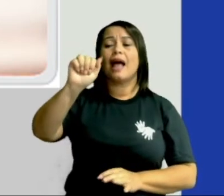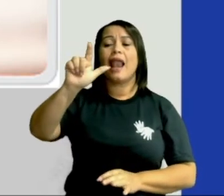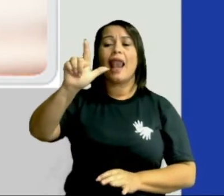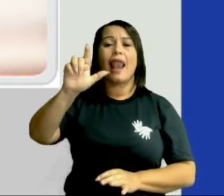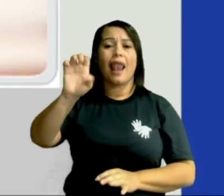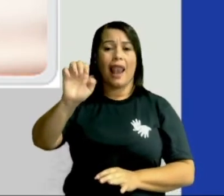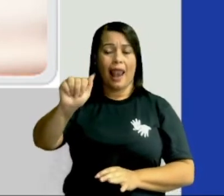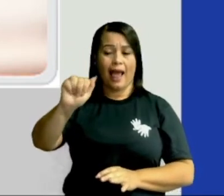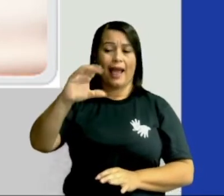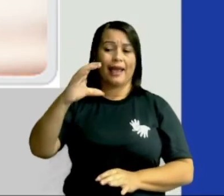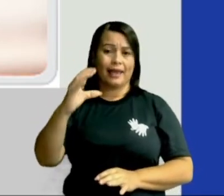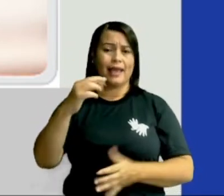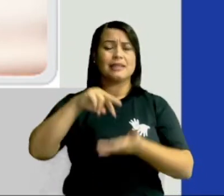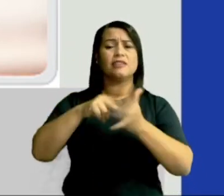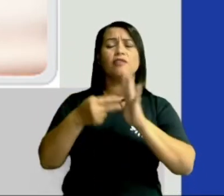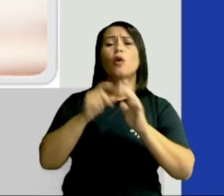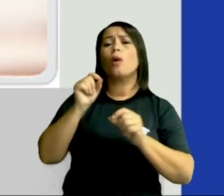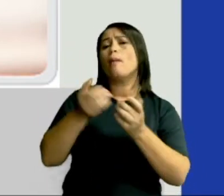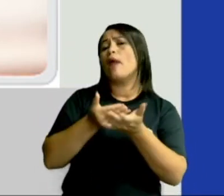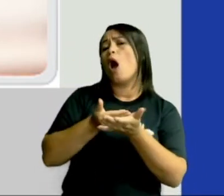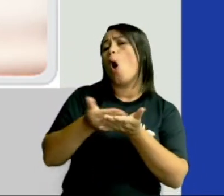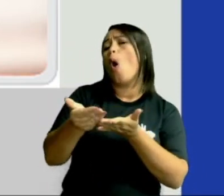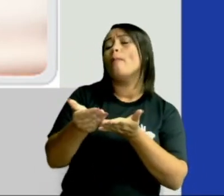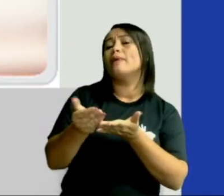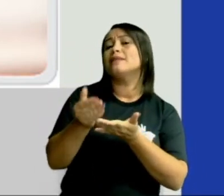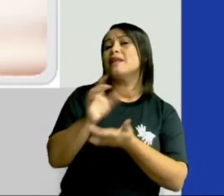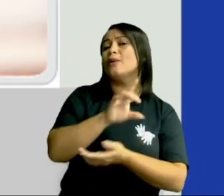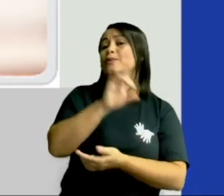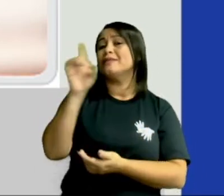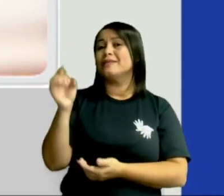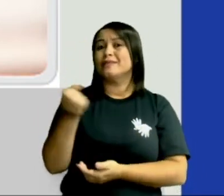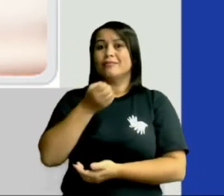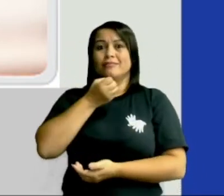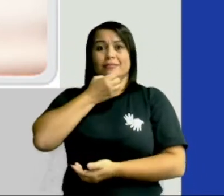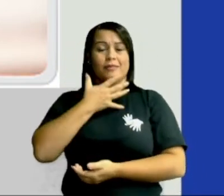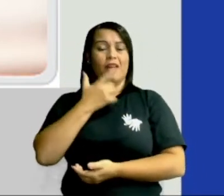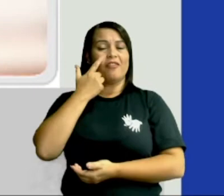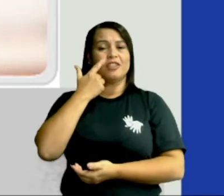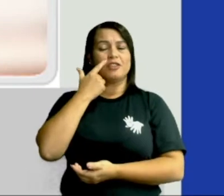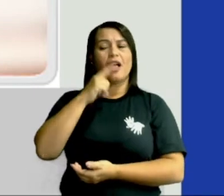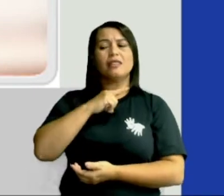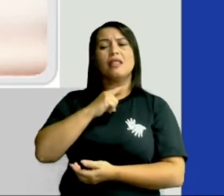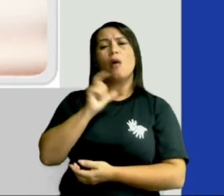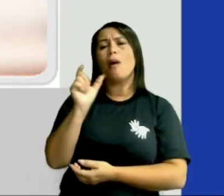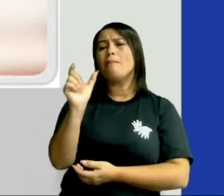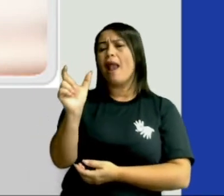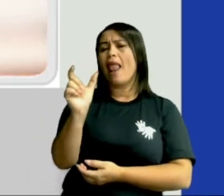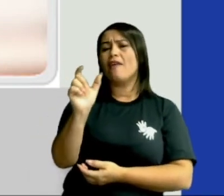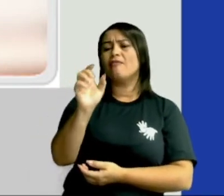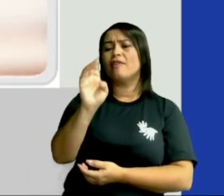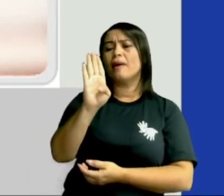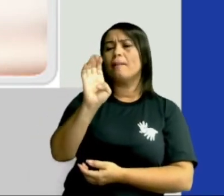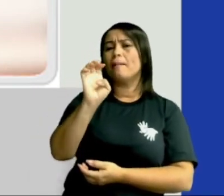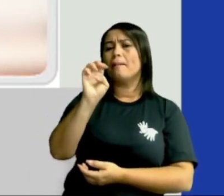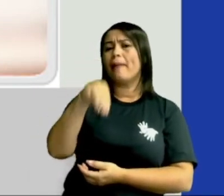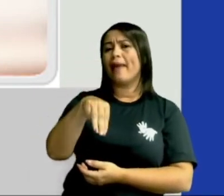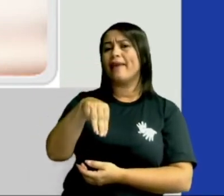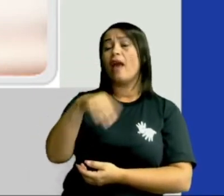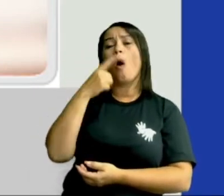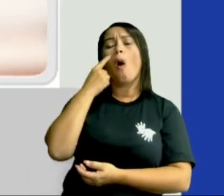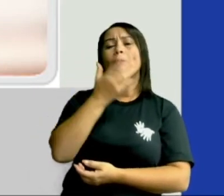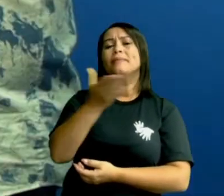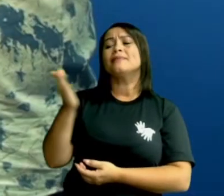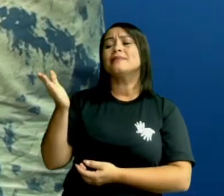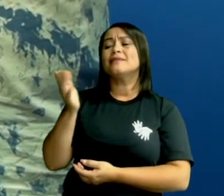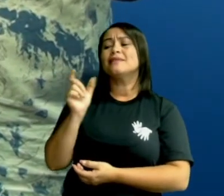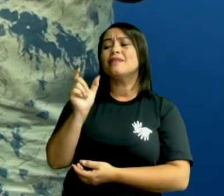ó, Italac para começar o dia bem. Percebam que aqui tem uma palavrinha, ó, bem. Como